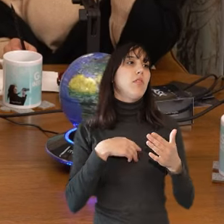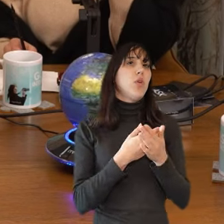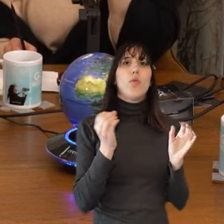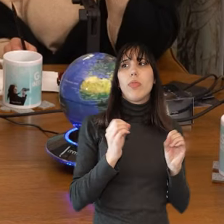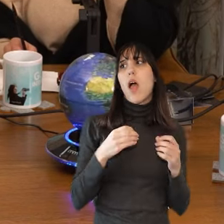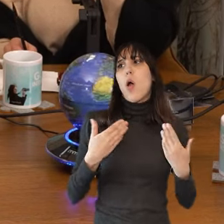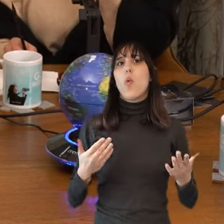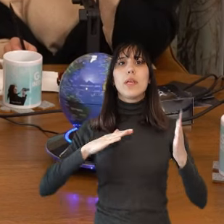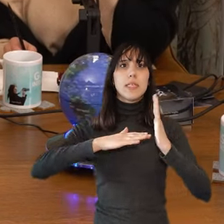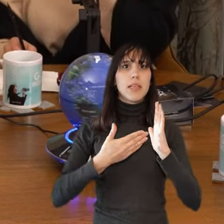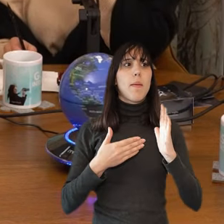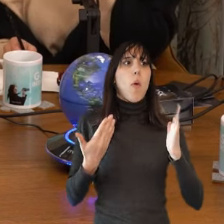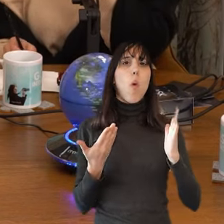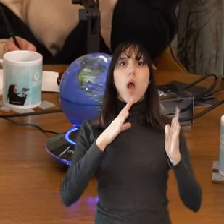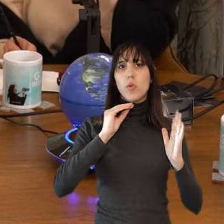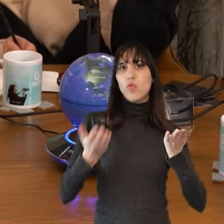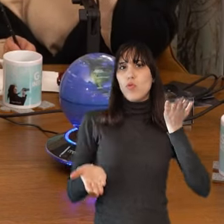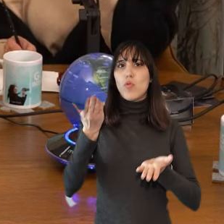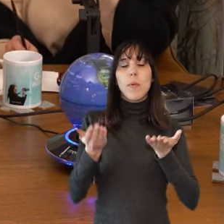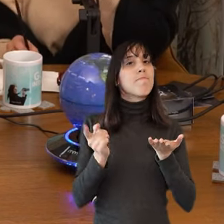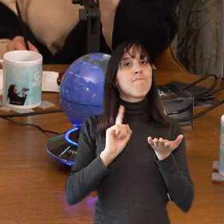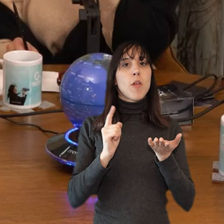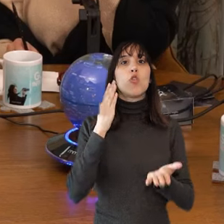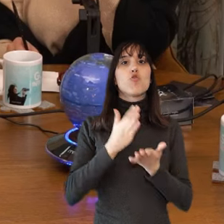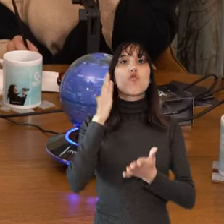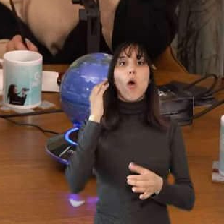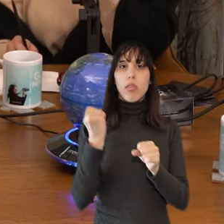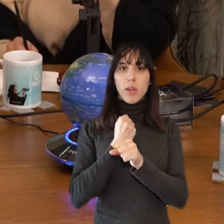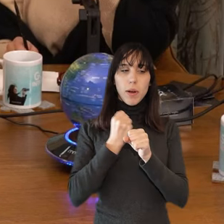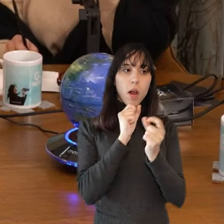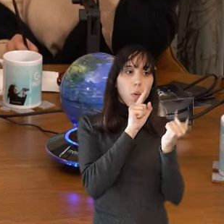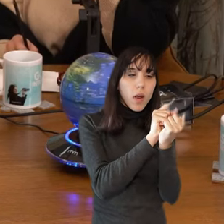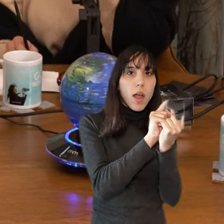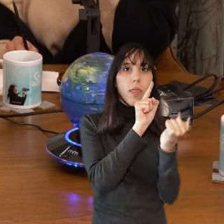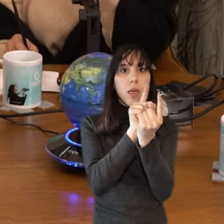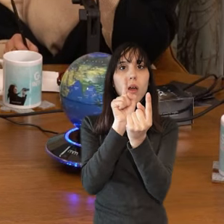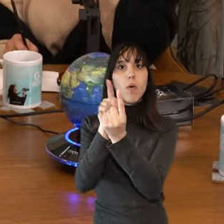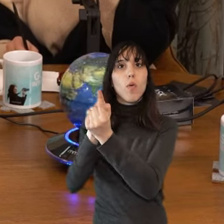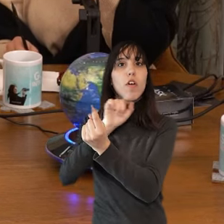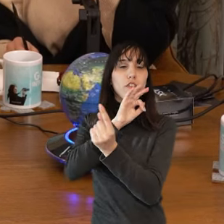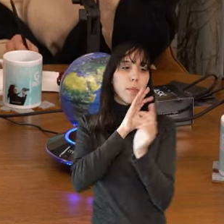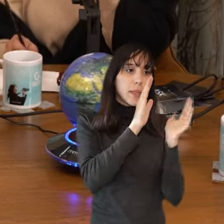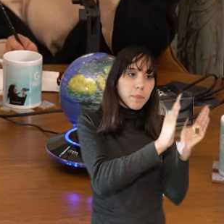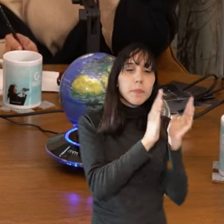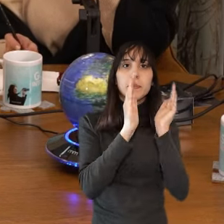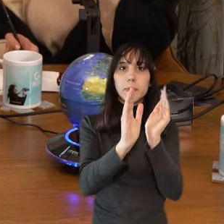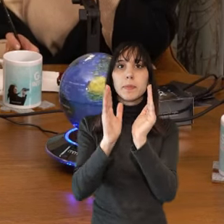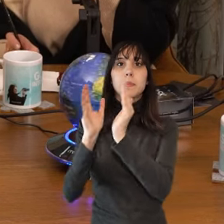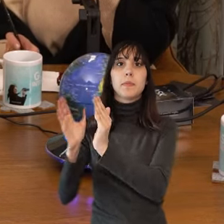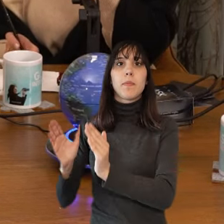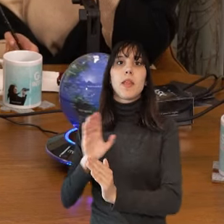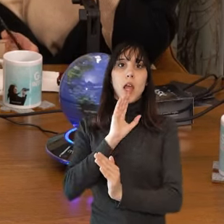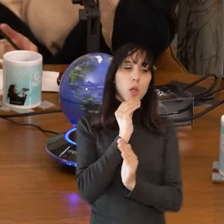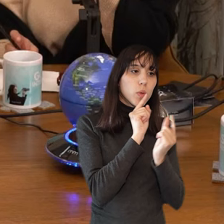de exames ou de comparação existe é um trabalhar com cada aluno cada família é uma família cada aluno